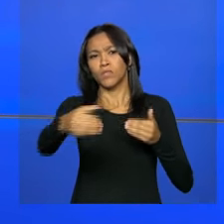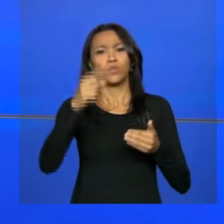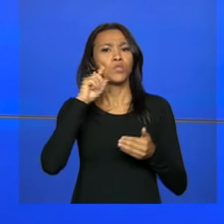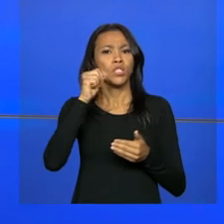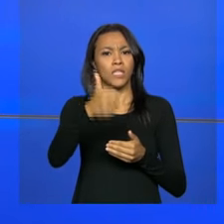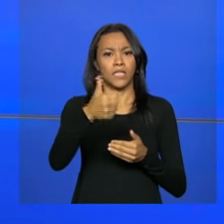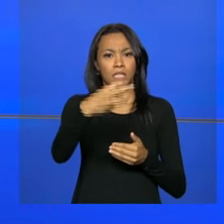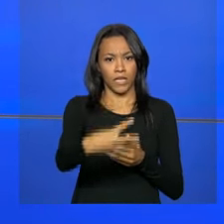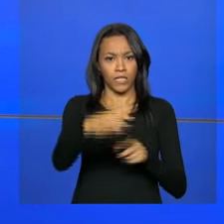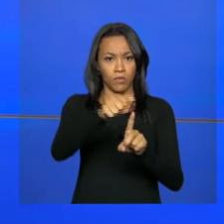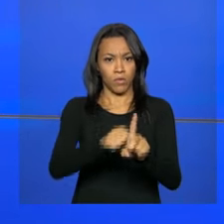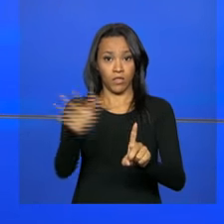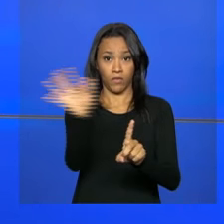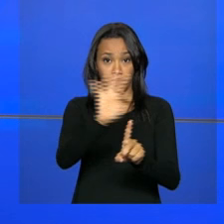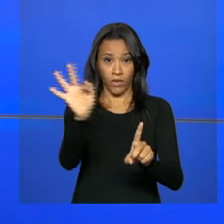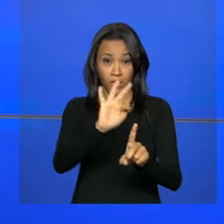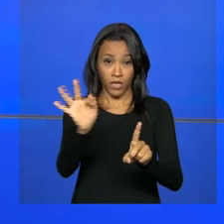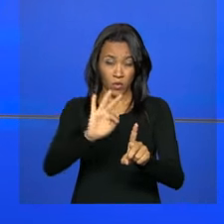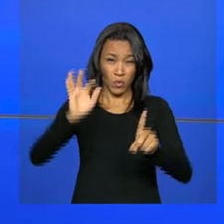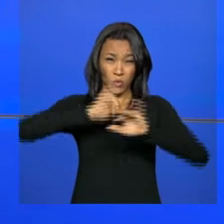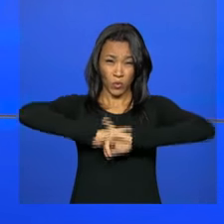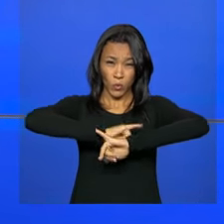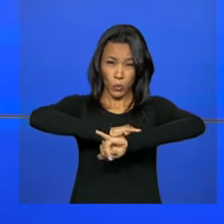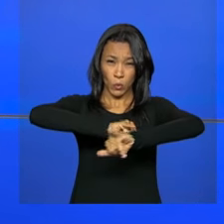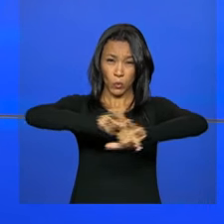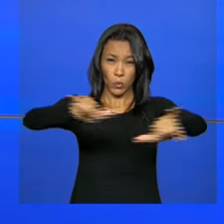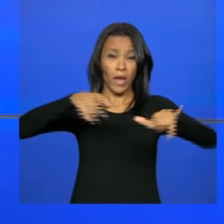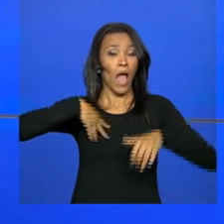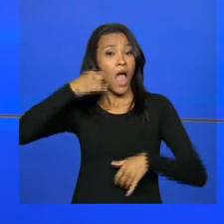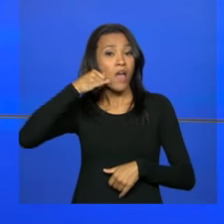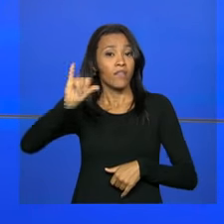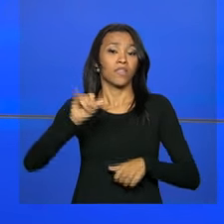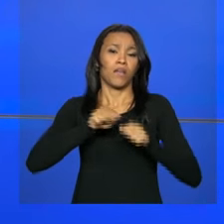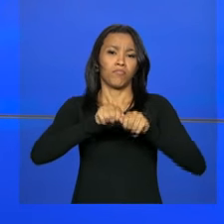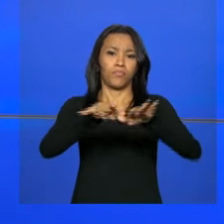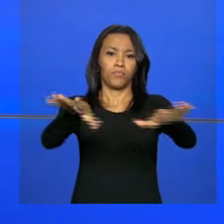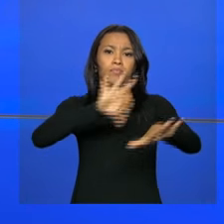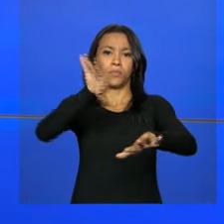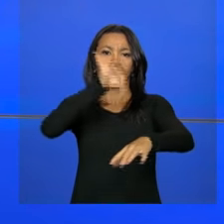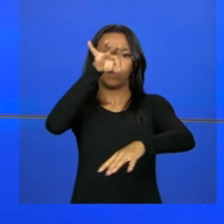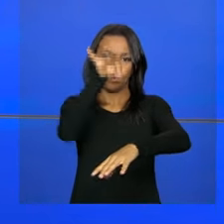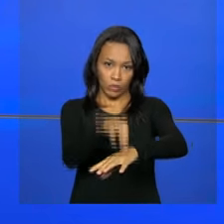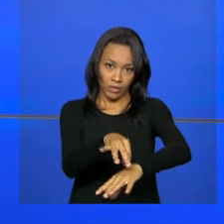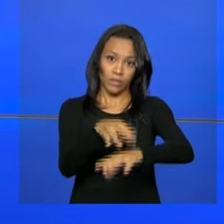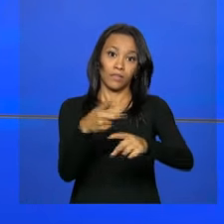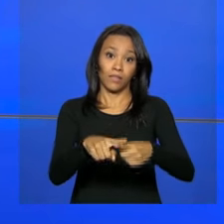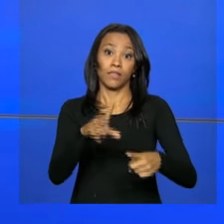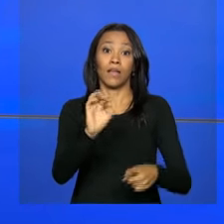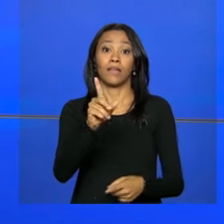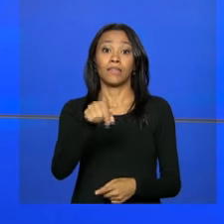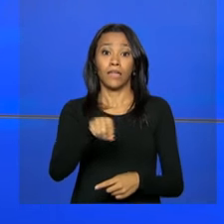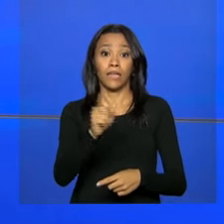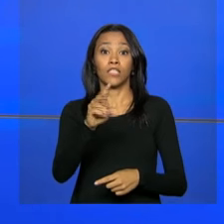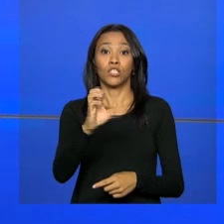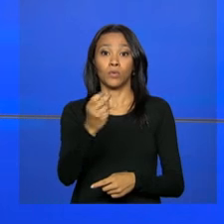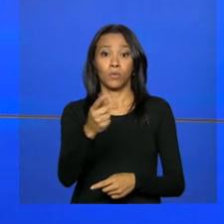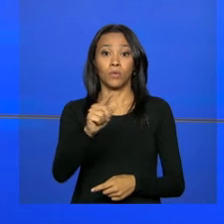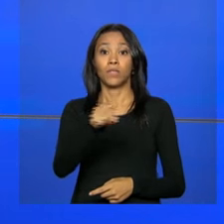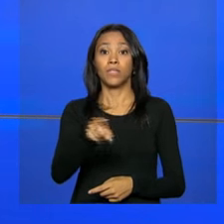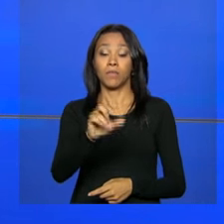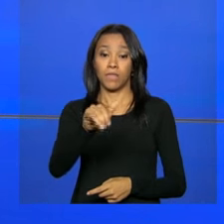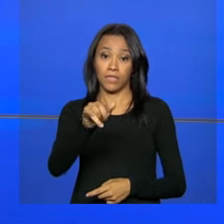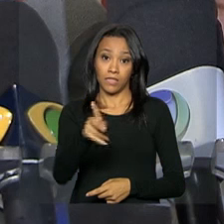13 de Fevereiro um grande mutirão para evitar a proliferação do eds egipt mosquito causador da dengue chicungunha